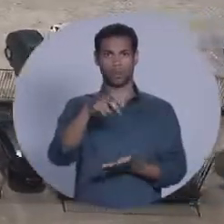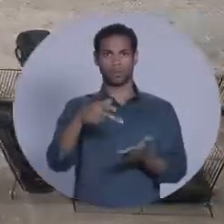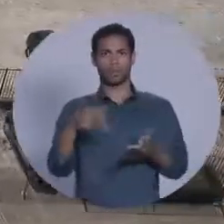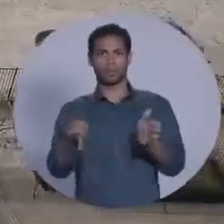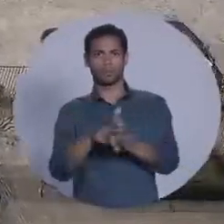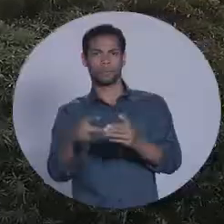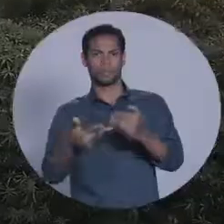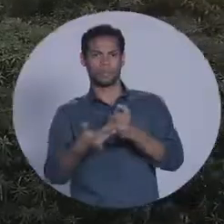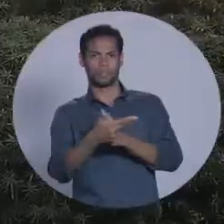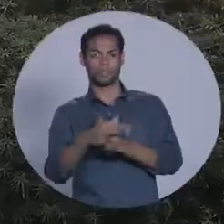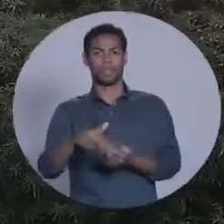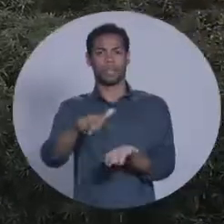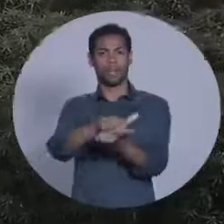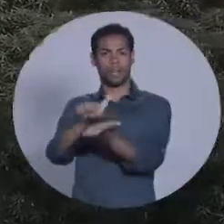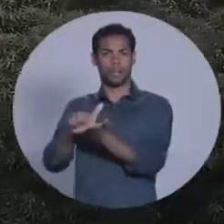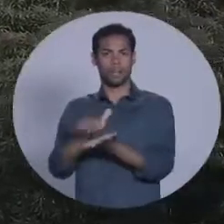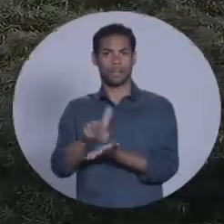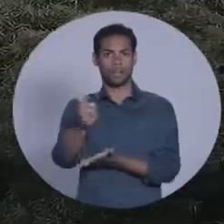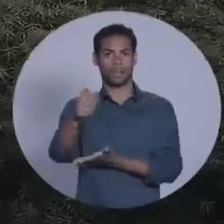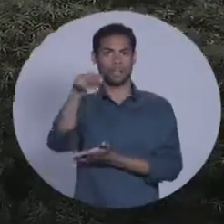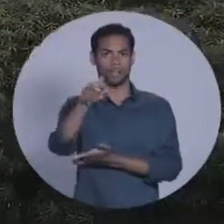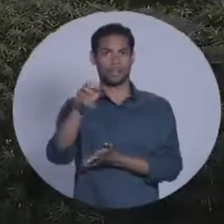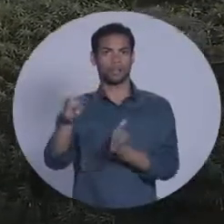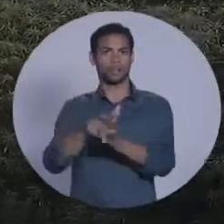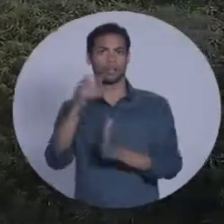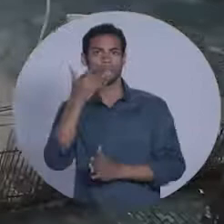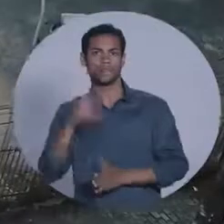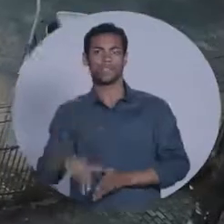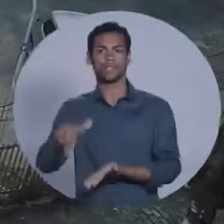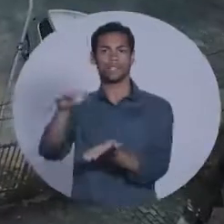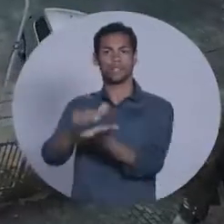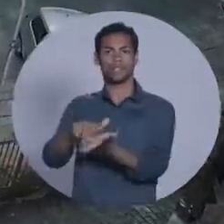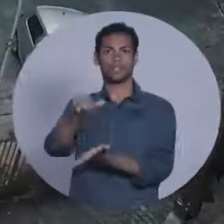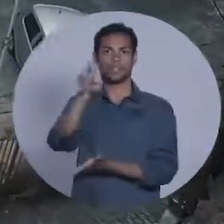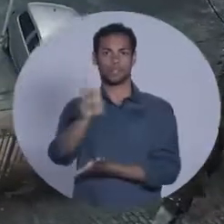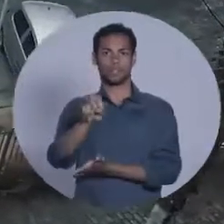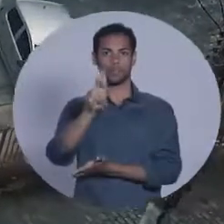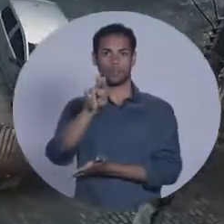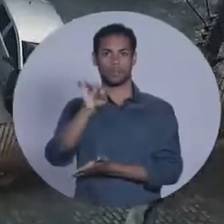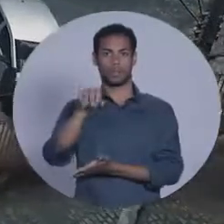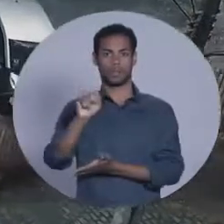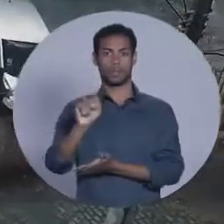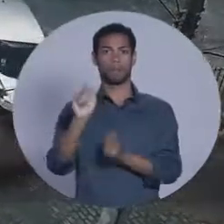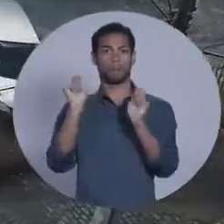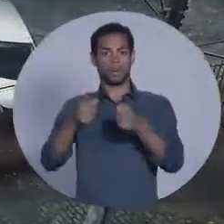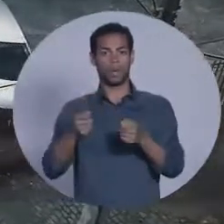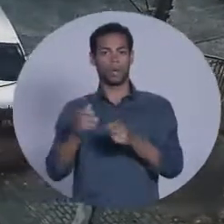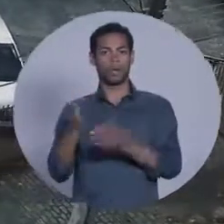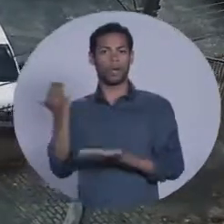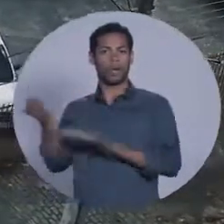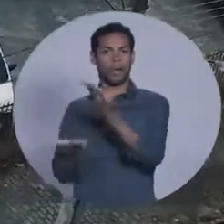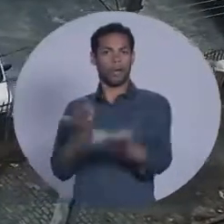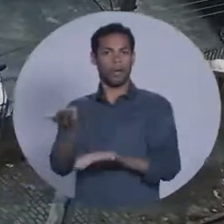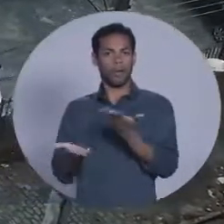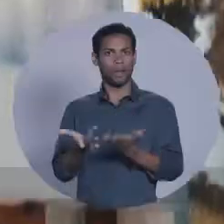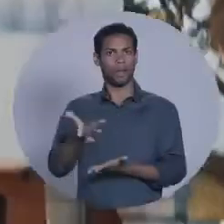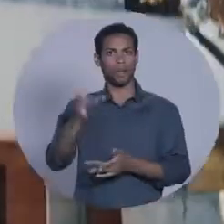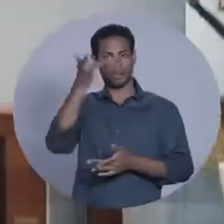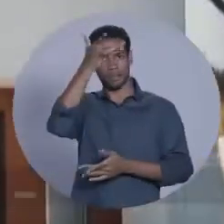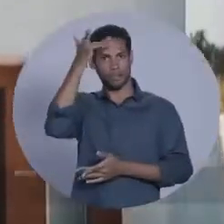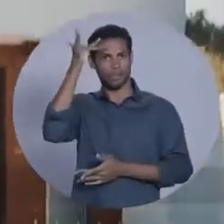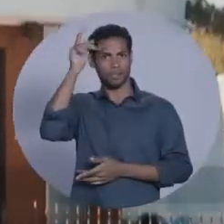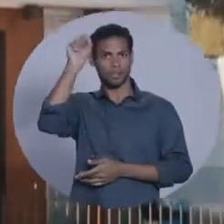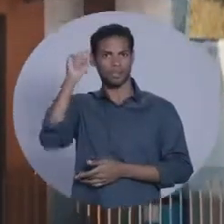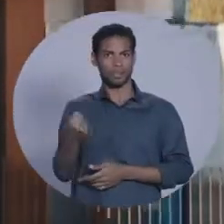e cirurgia, além de 15 de pediatria e 5 leitos de UTI que poderiam estar atendendo a população e